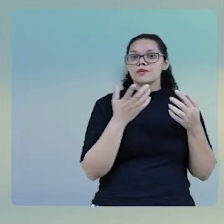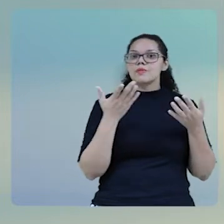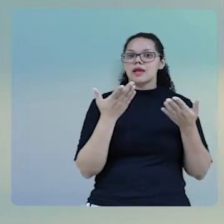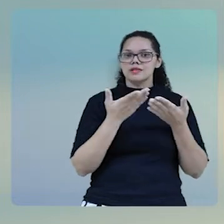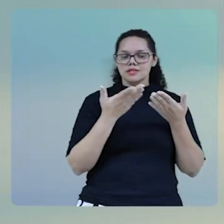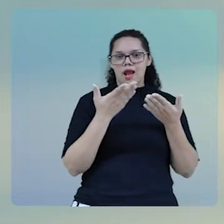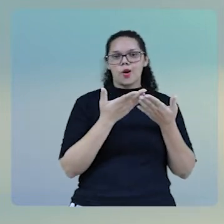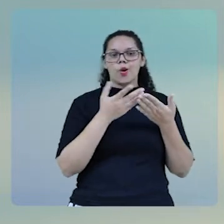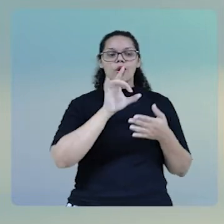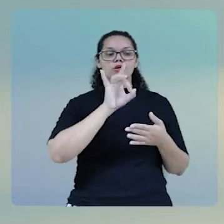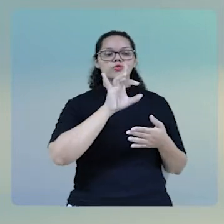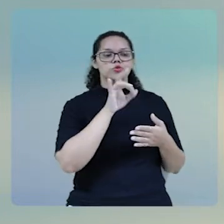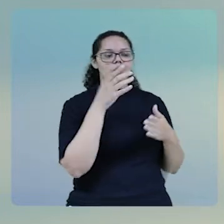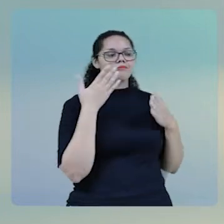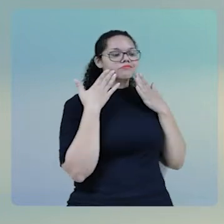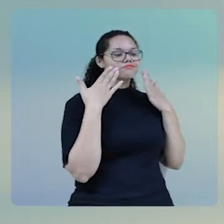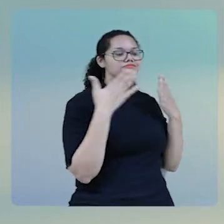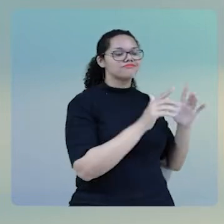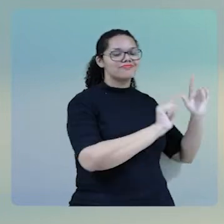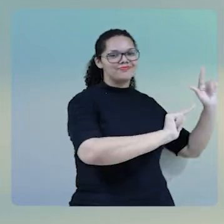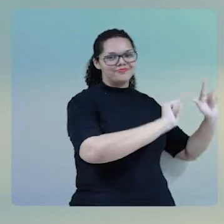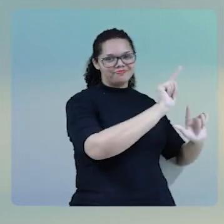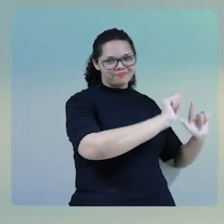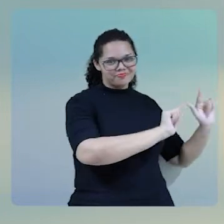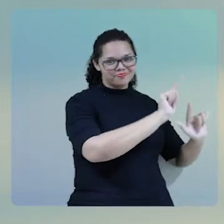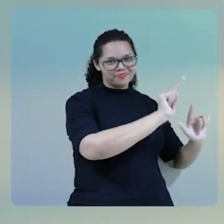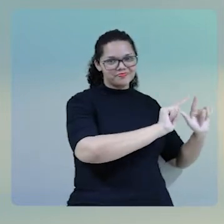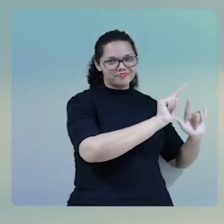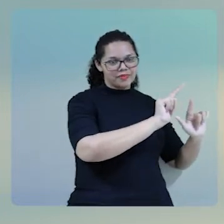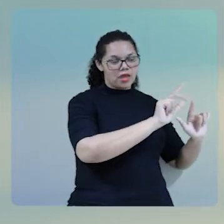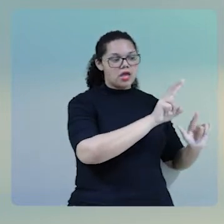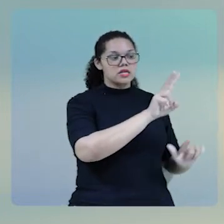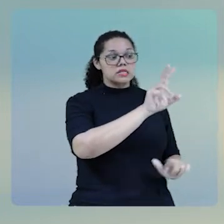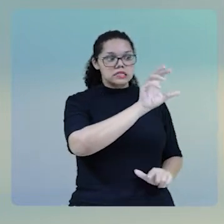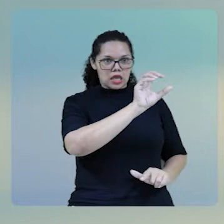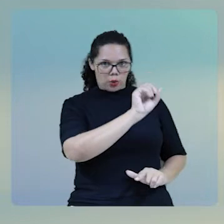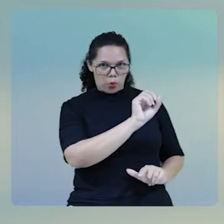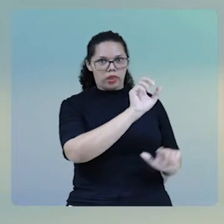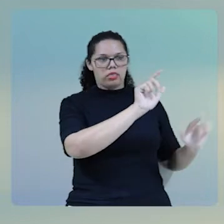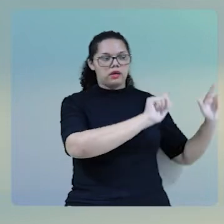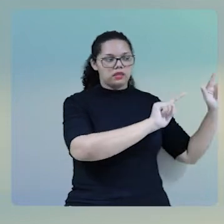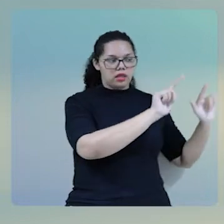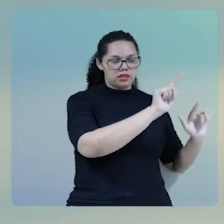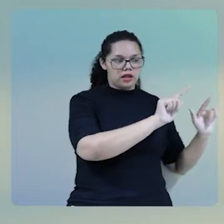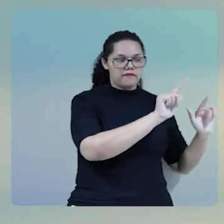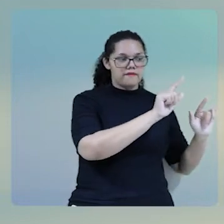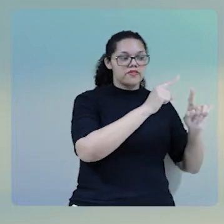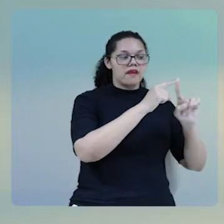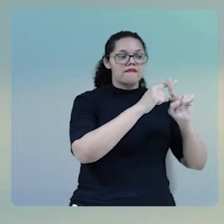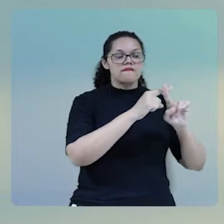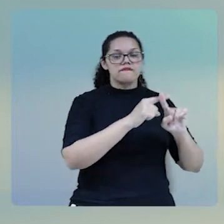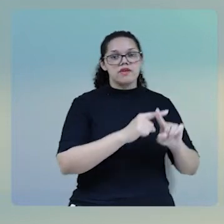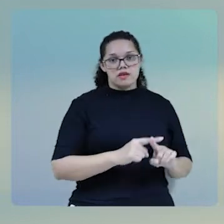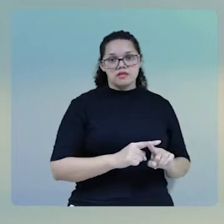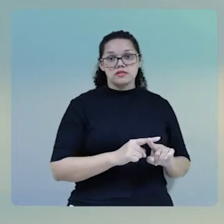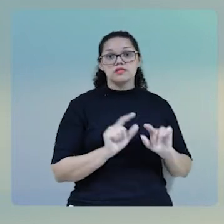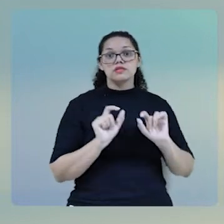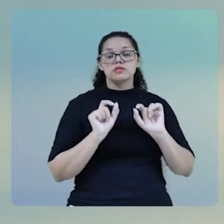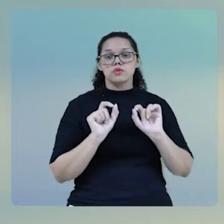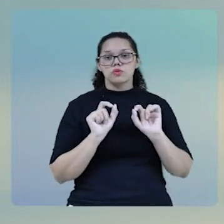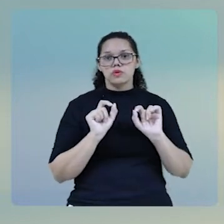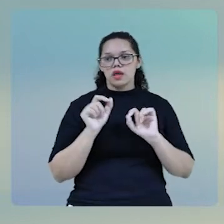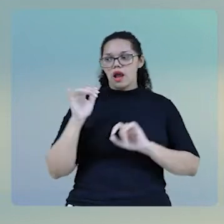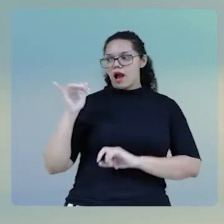somente para a televisão. Então a tua resistência vai ser quanto? 50, que é a da TV, vezes a tua